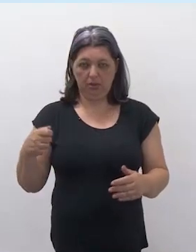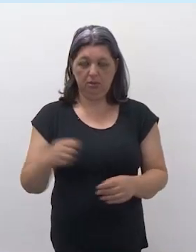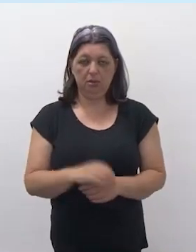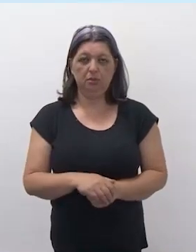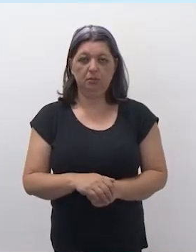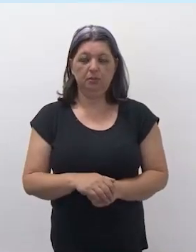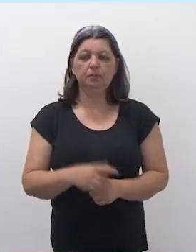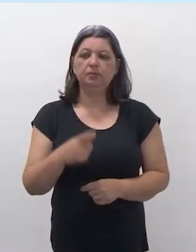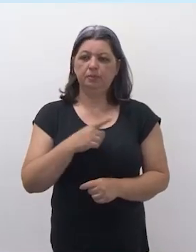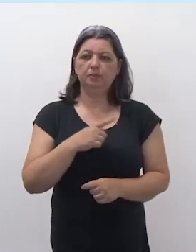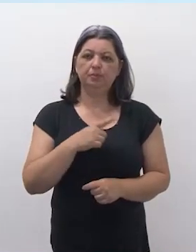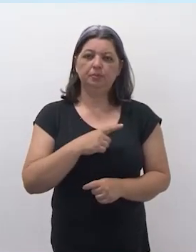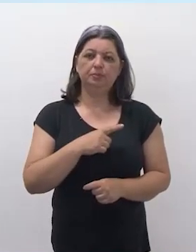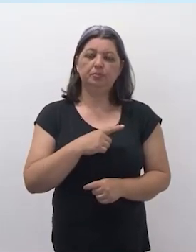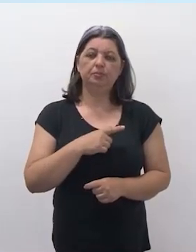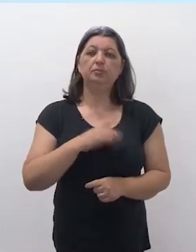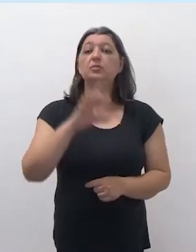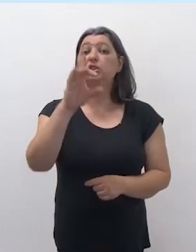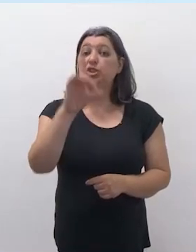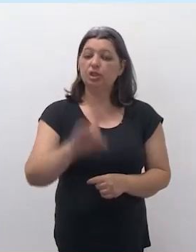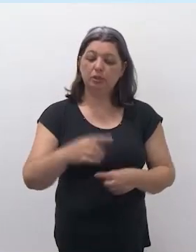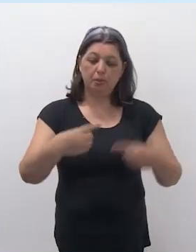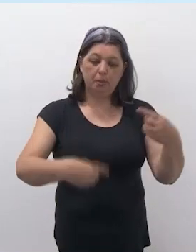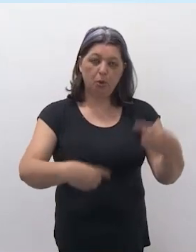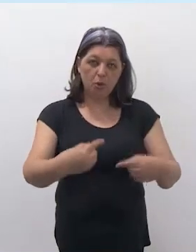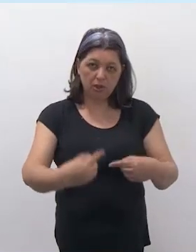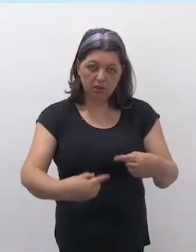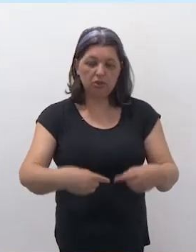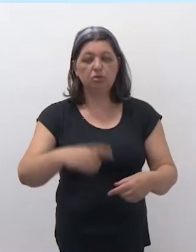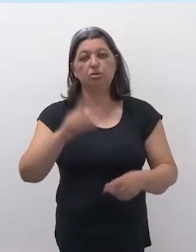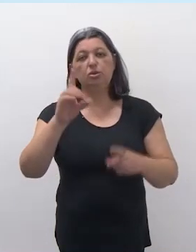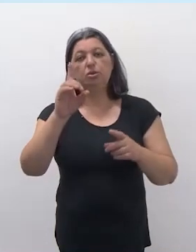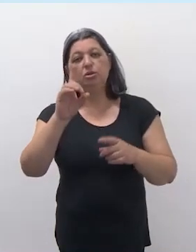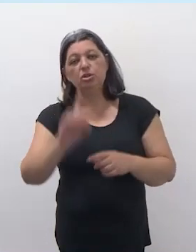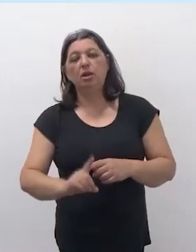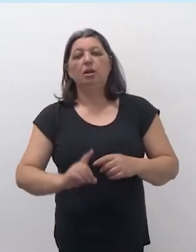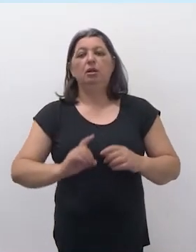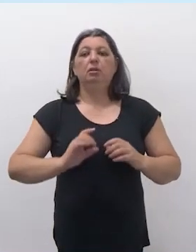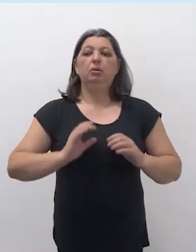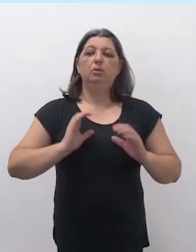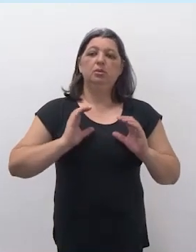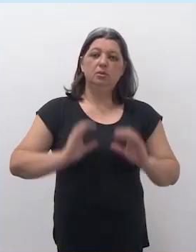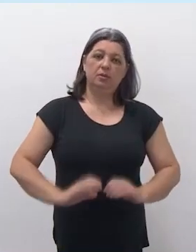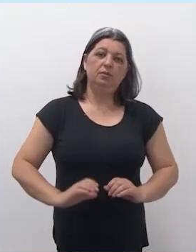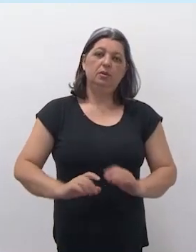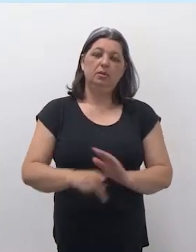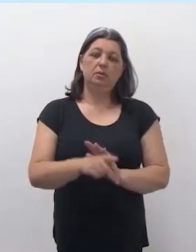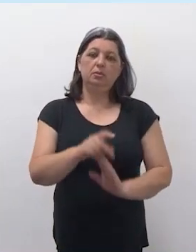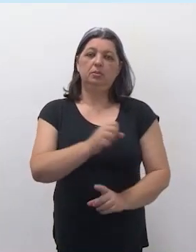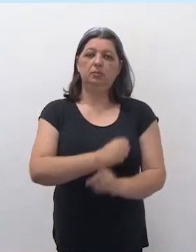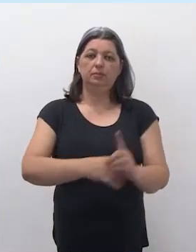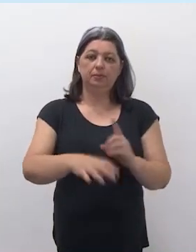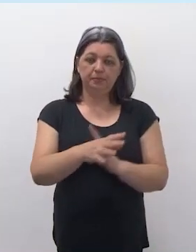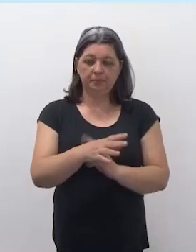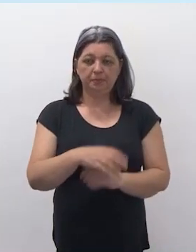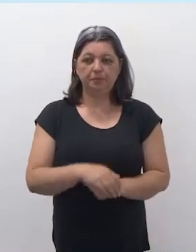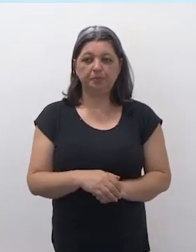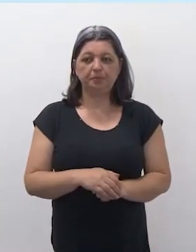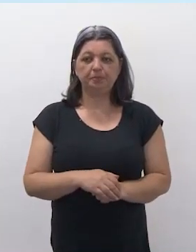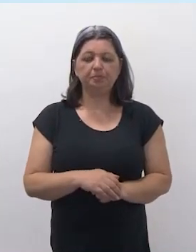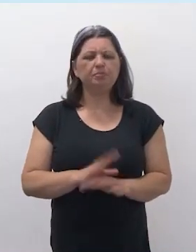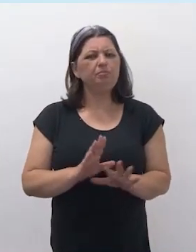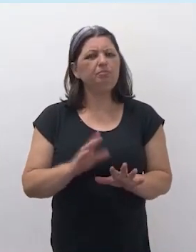existia, por exemplo, direitos políticos, direitos civis, direitos sociais até. Mas nunca esses direitos